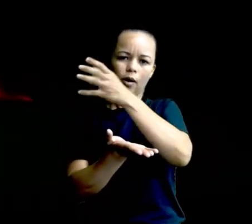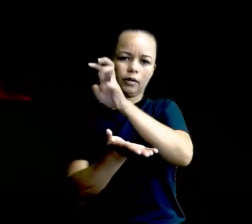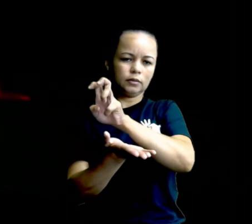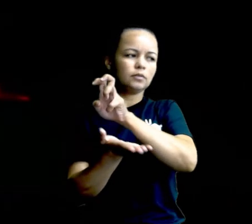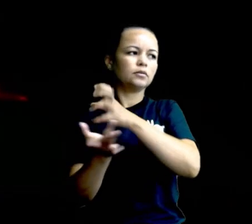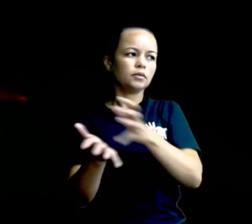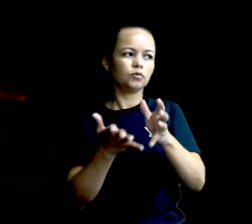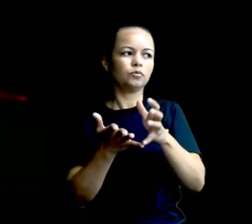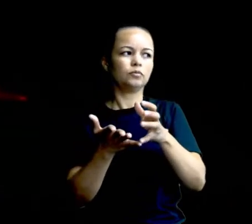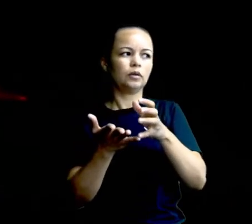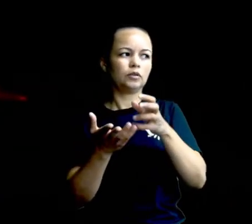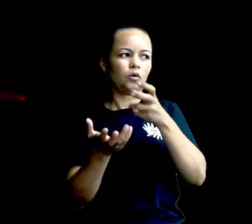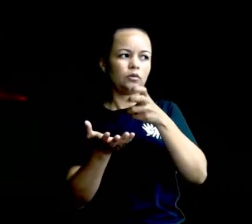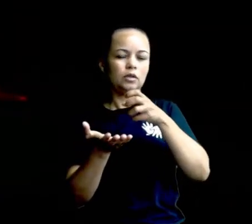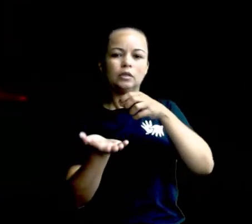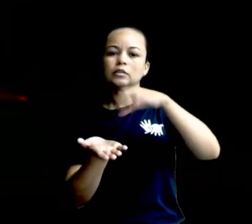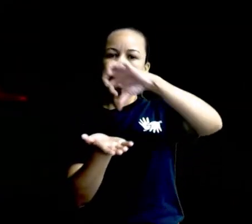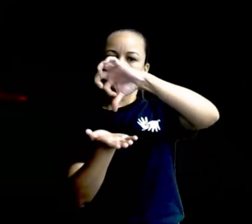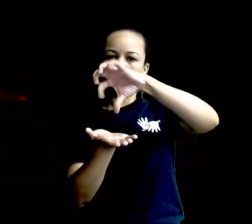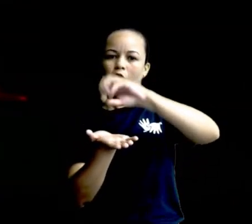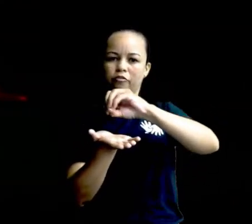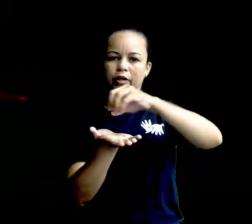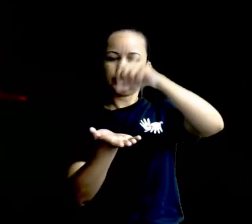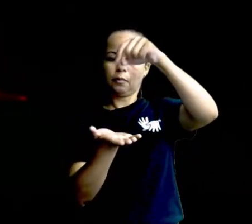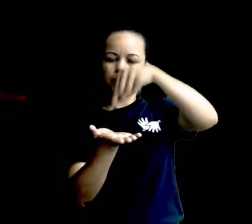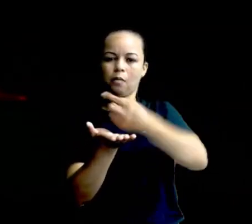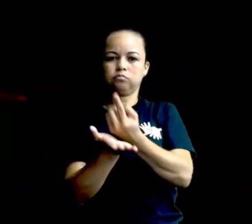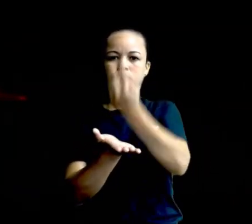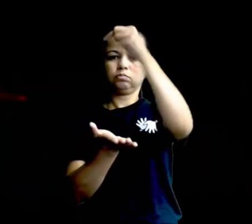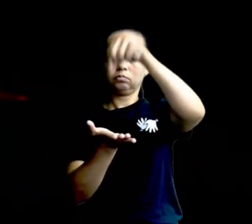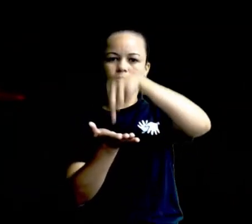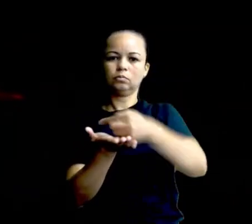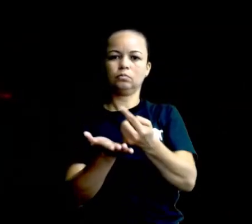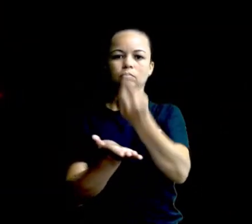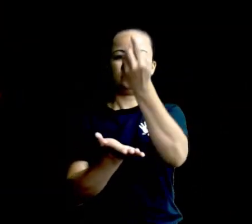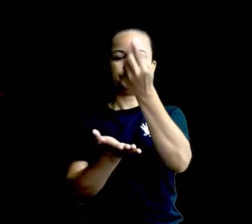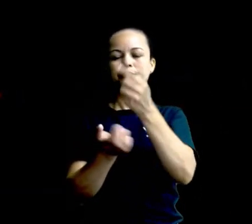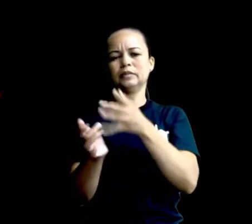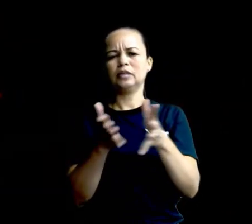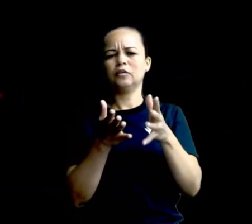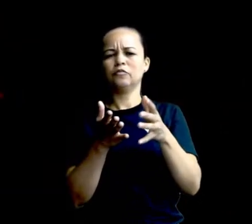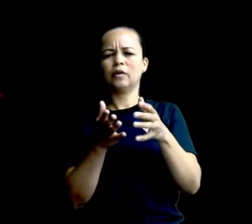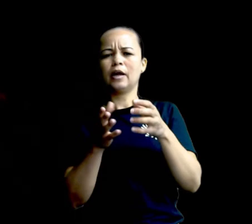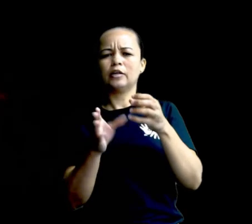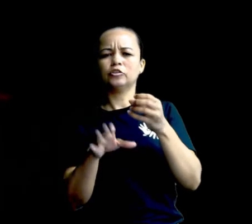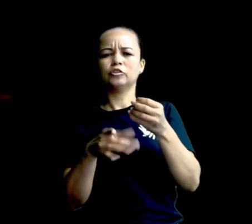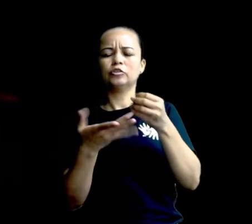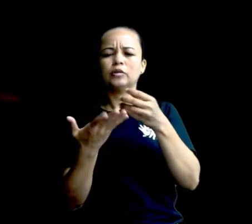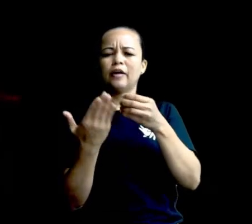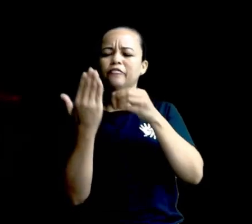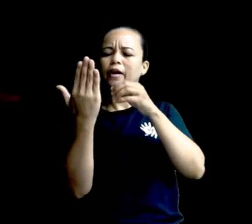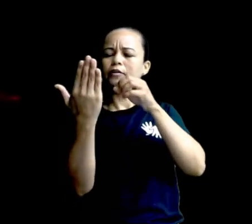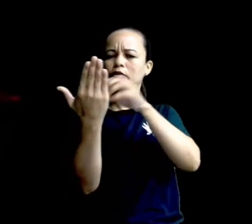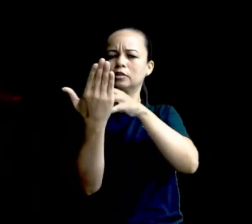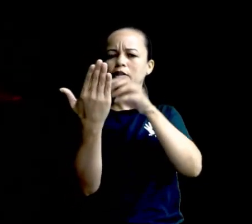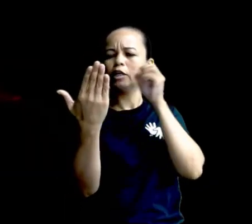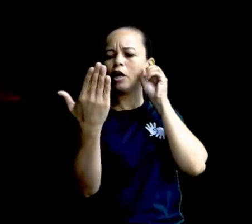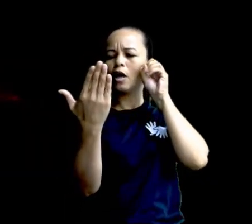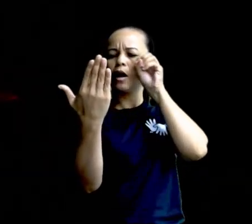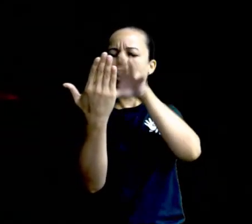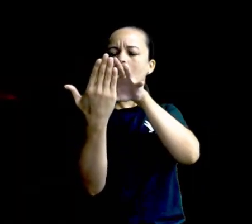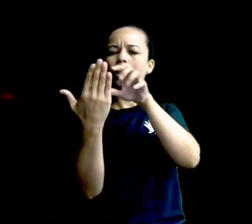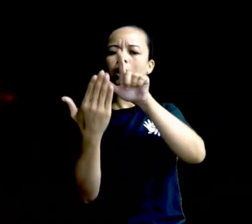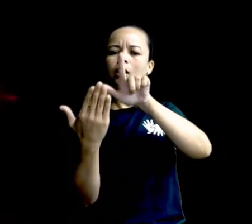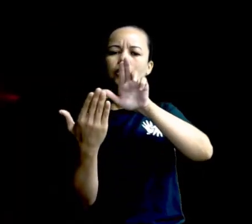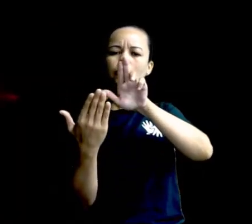Ó, tá vendo? Ó, volta pro mesmo aqui, 90 graus. Beleza? E se for um feixe de luz? Eu falei também pra você,